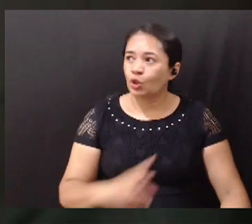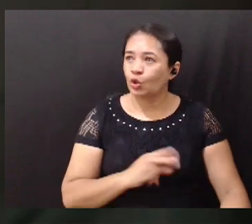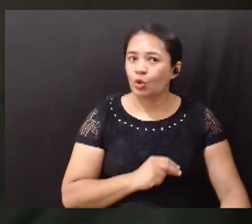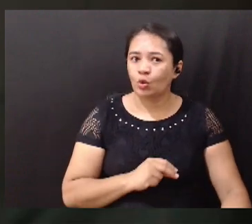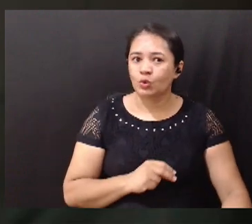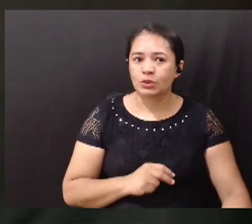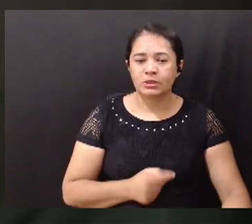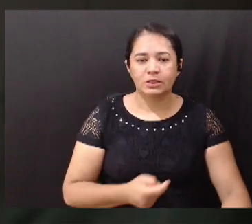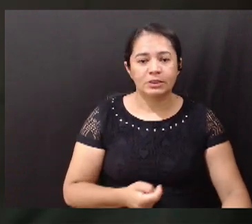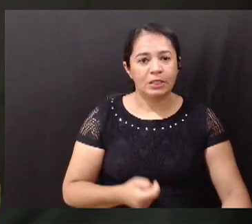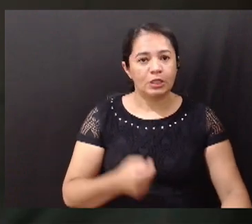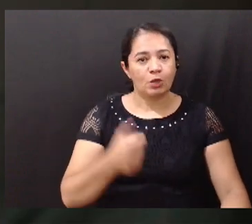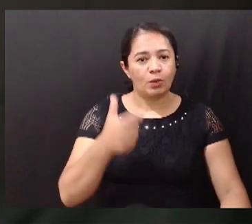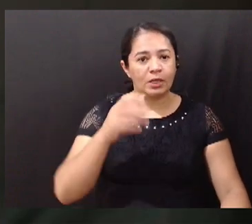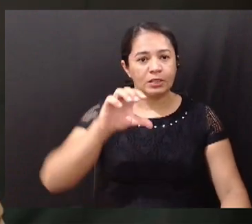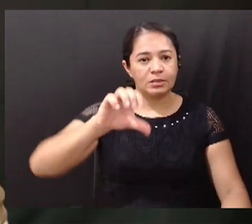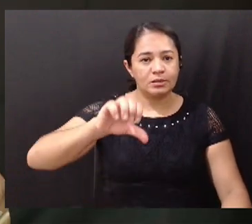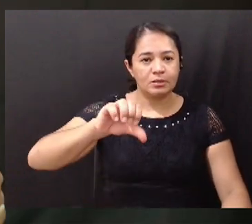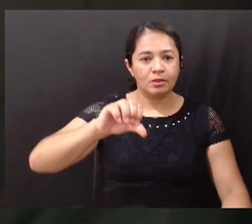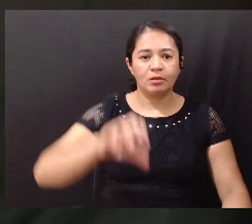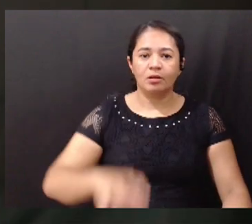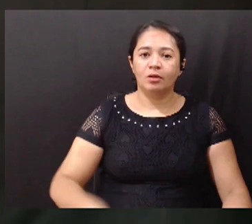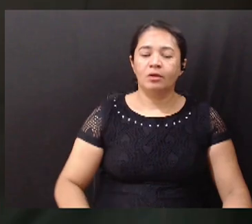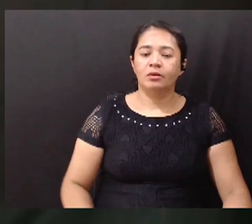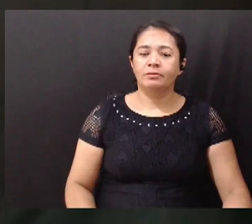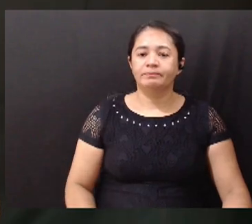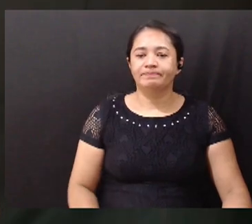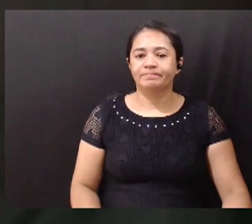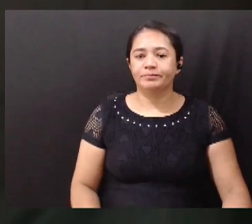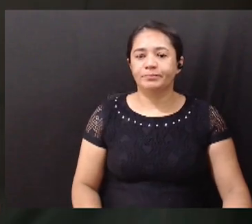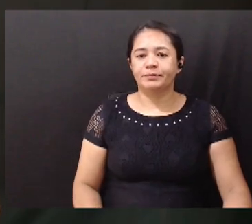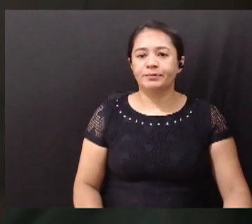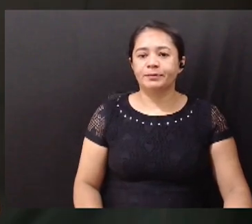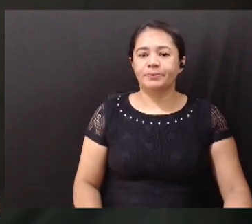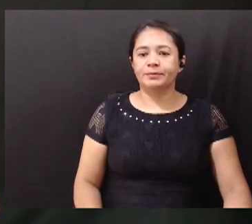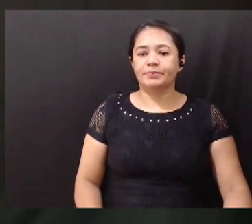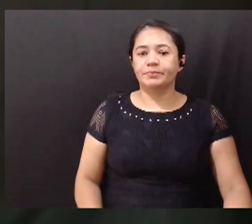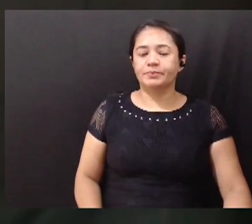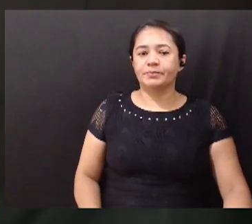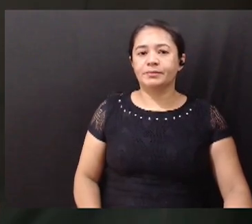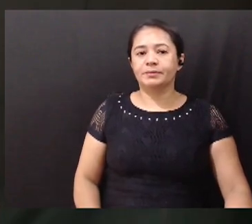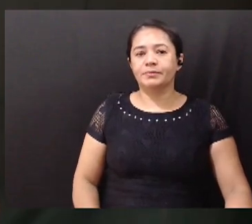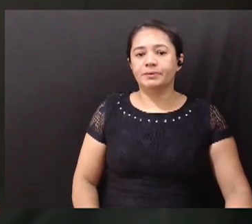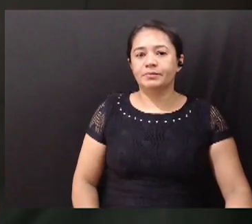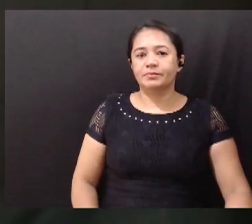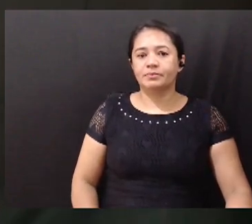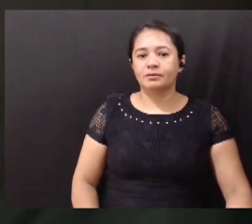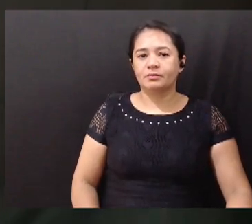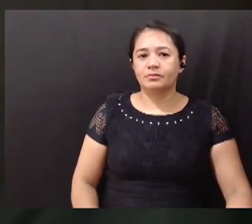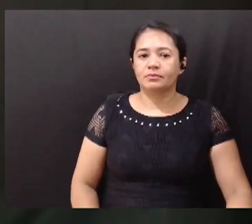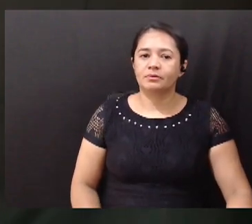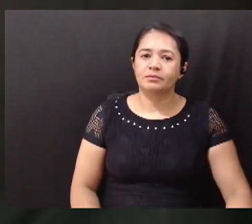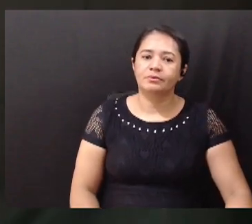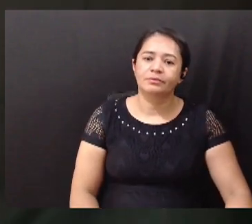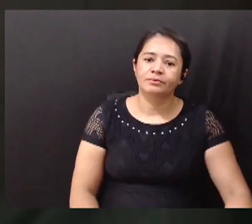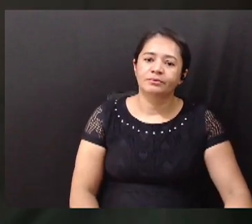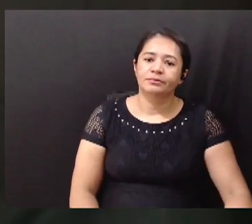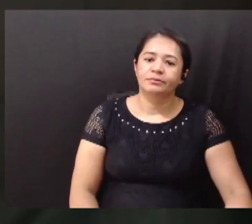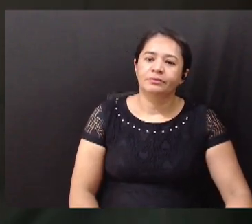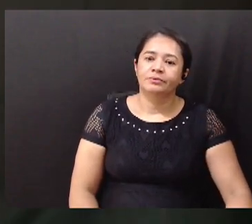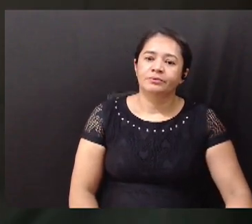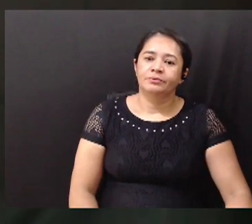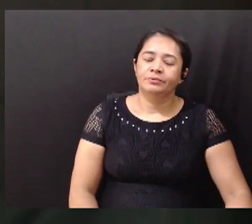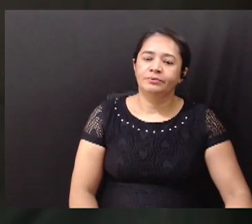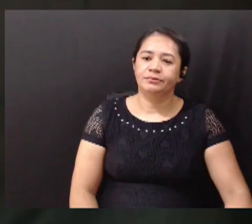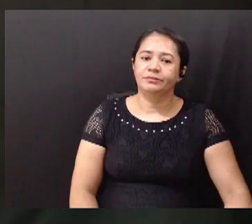passou tão rápido. Tem algumas perguntas, os telespectadores estão com a gente vai até 9h10, então dá tempo para responder. Pode colocar